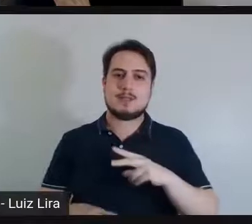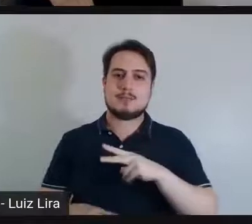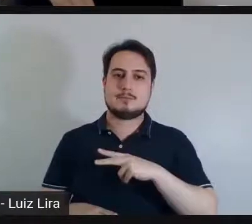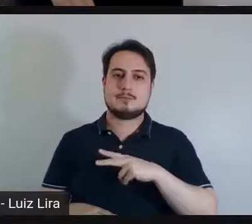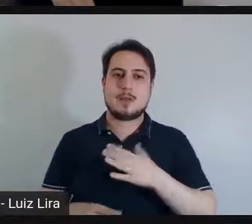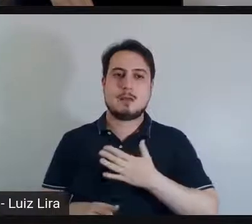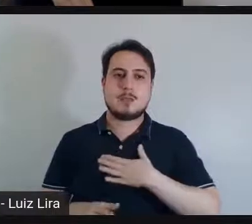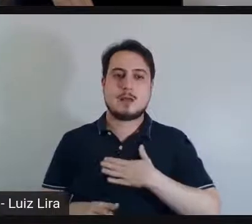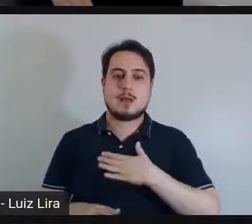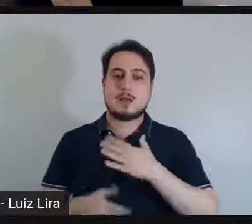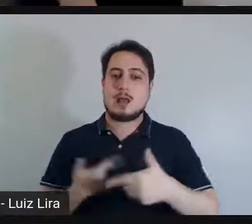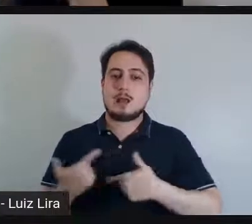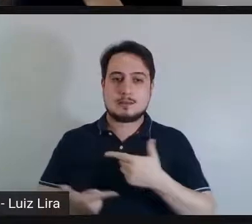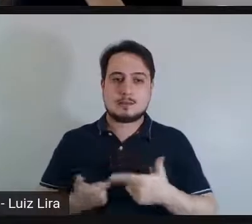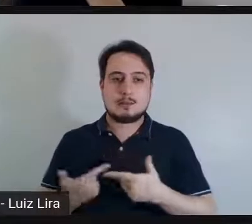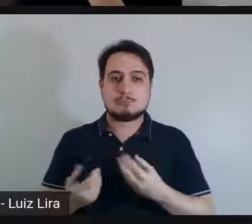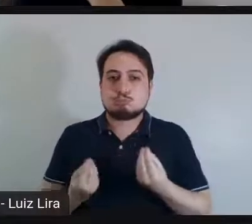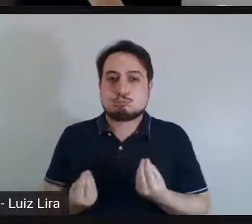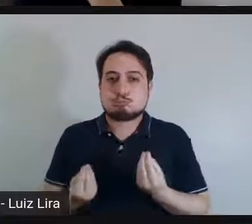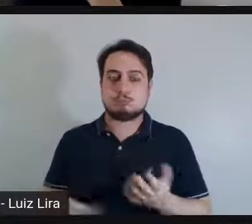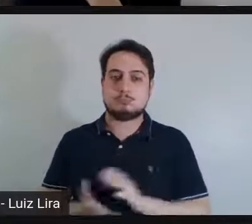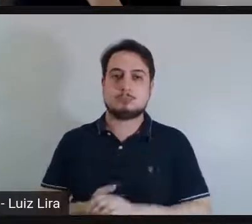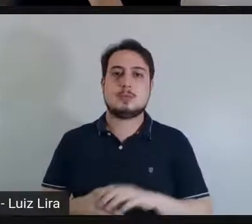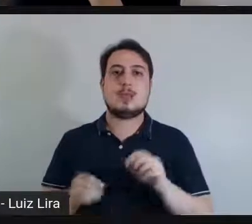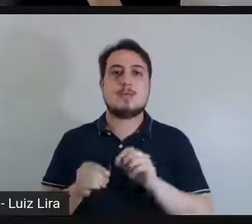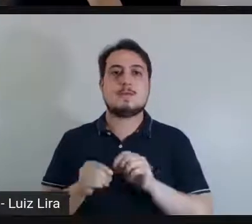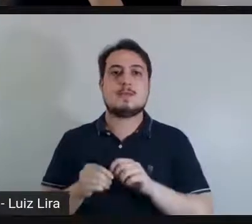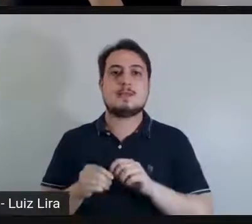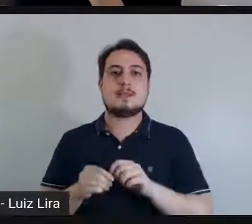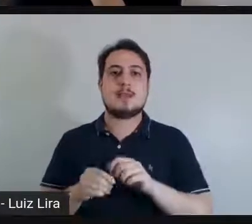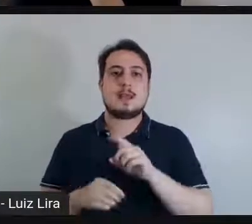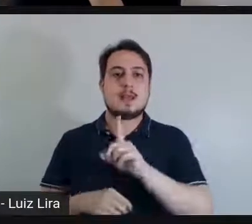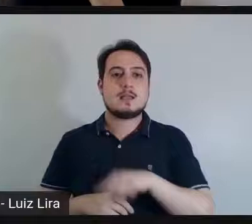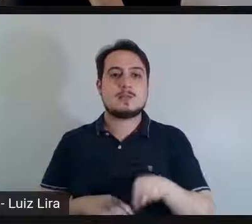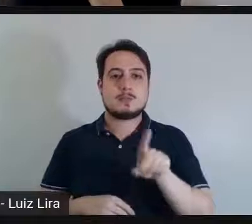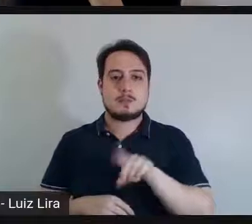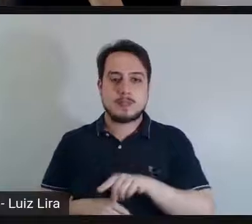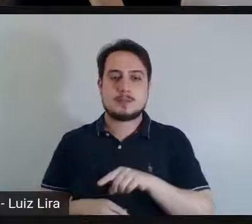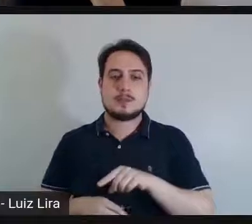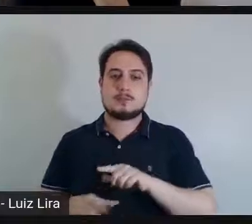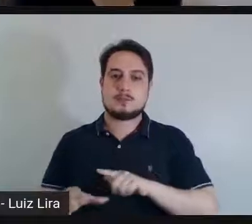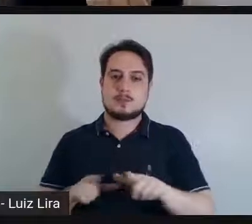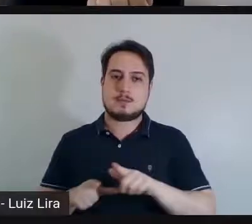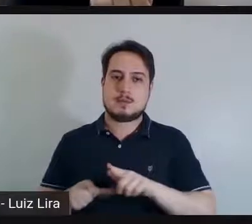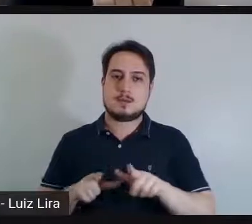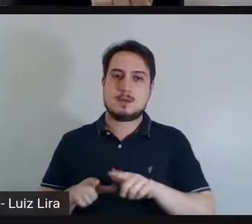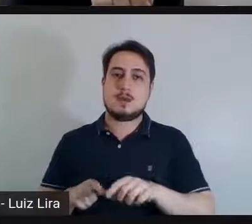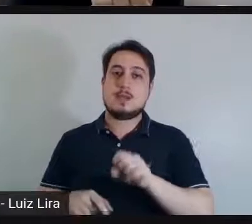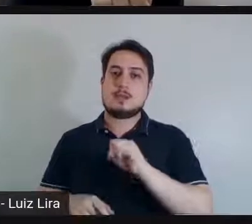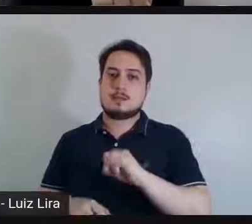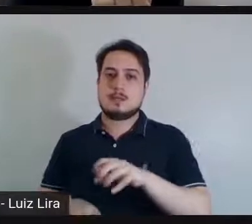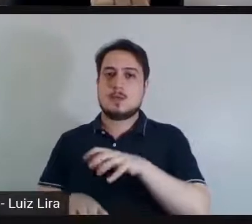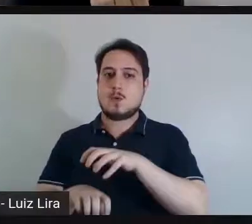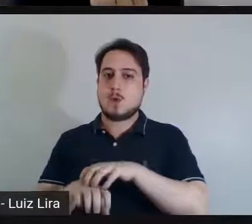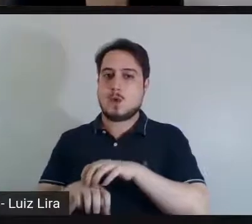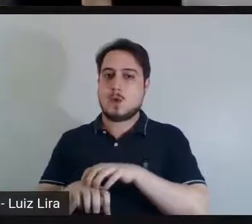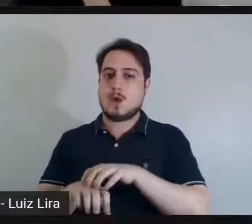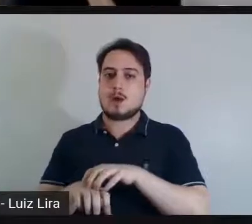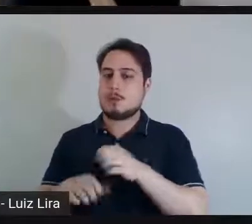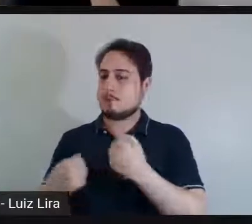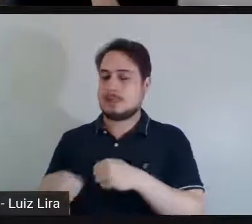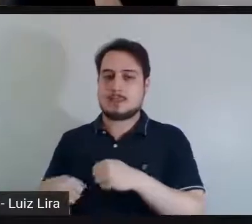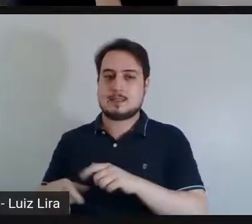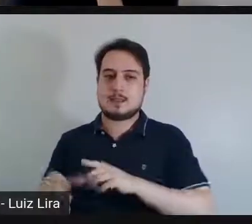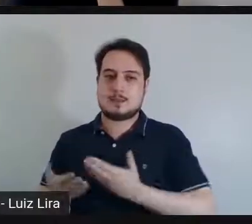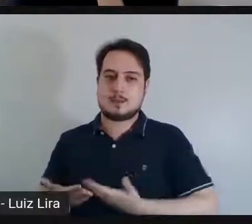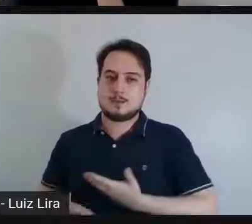outra ação. Então, eu vou ter que fazer o quê? Suspensão do contrato de trabalho. Isto é, se o órgão não estiver precisando daquele serviço.